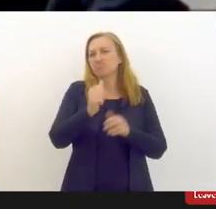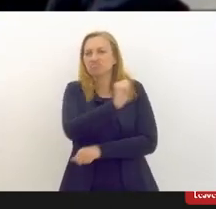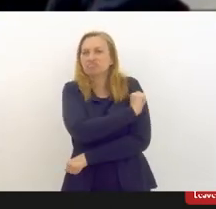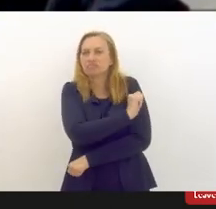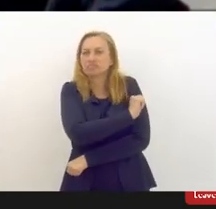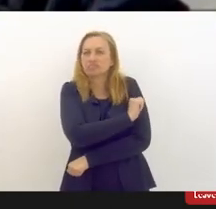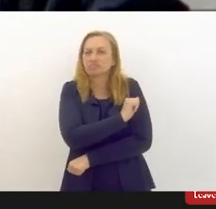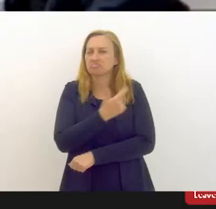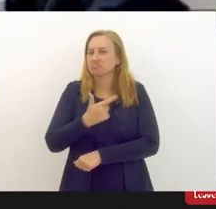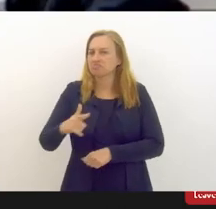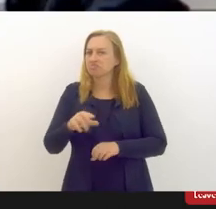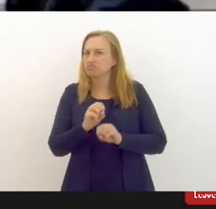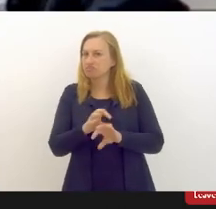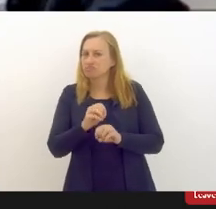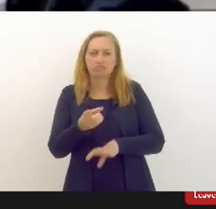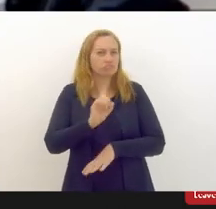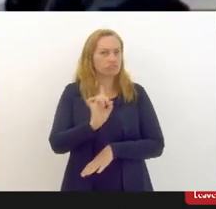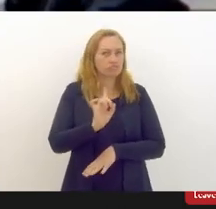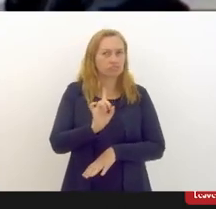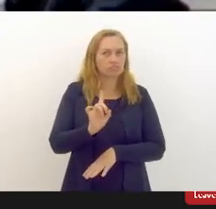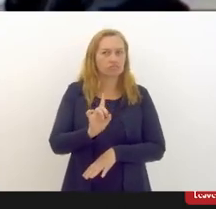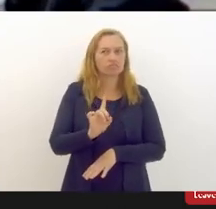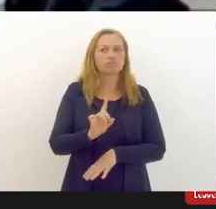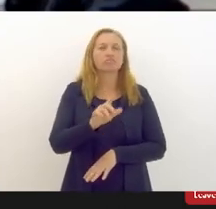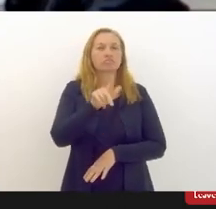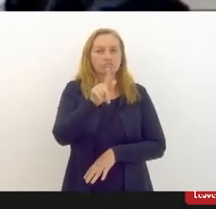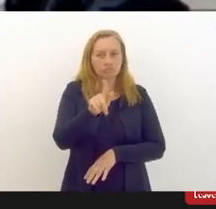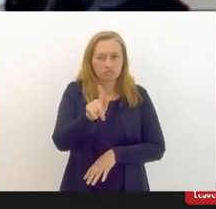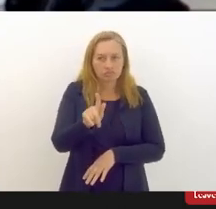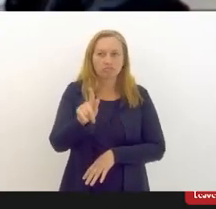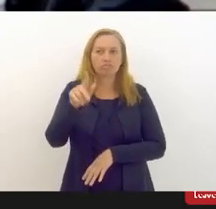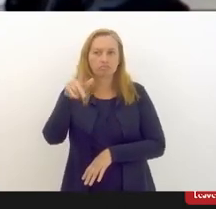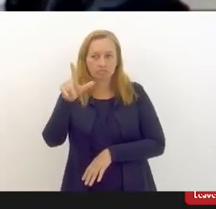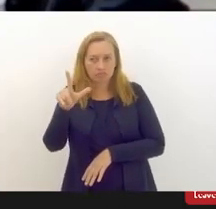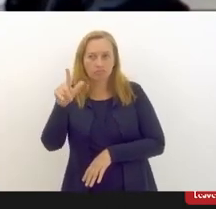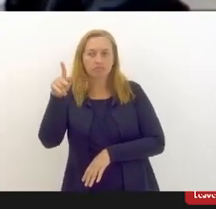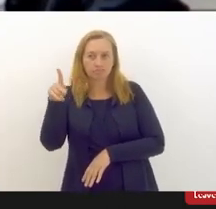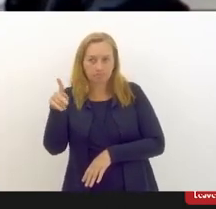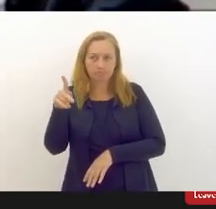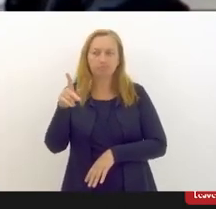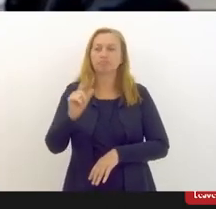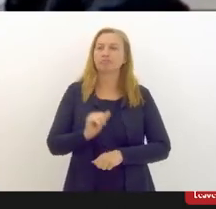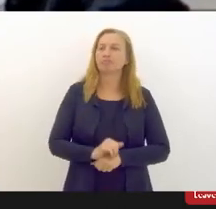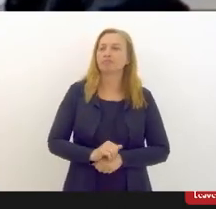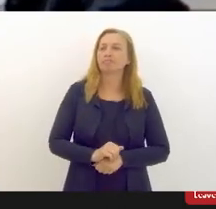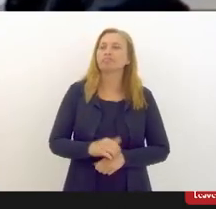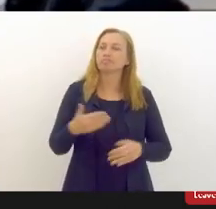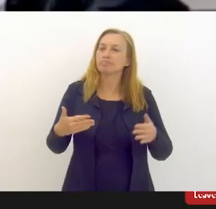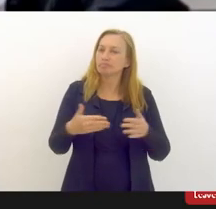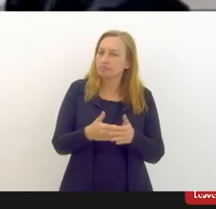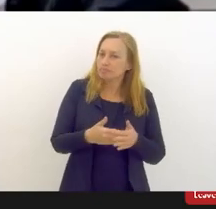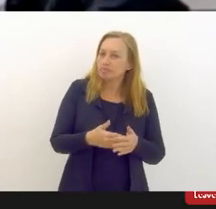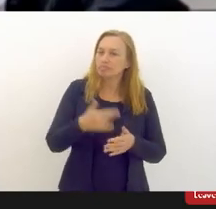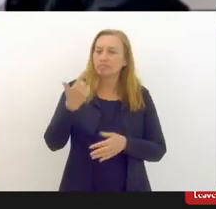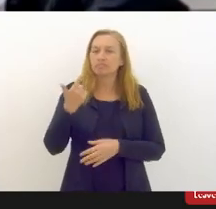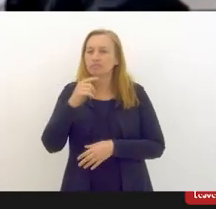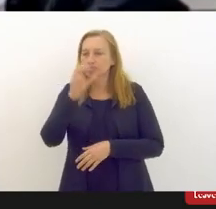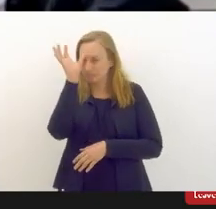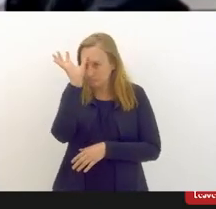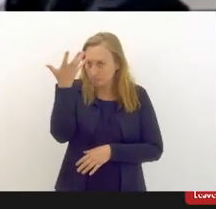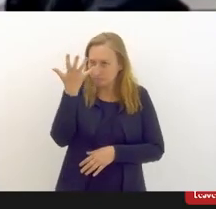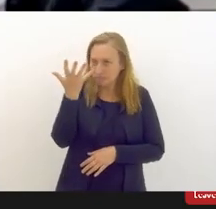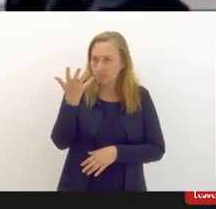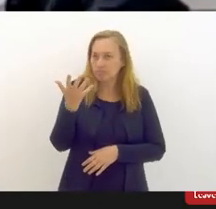estejam sem aula. Isso tem sido atendido por GLP e contrato prazo determinado, até que a gente tenha aí uma solução de